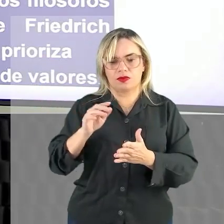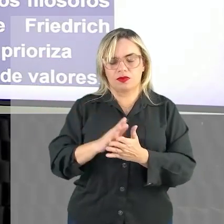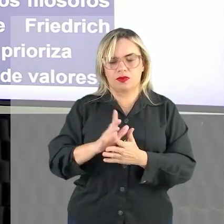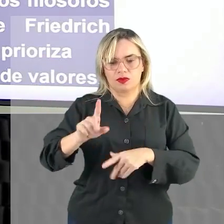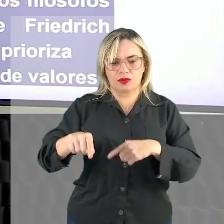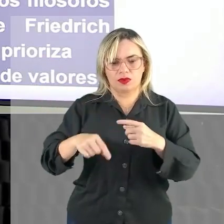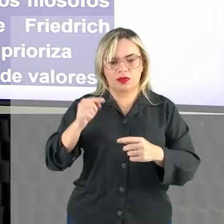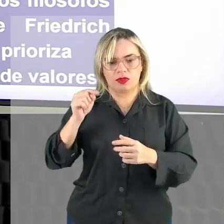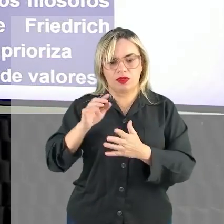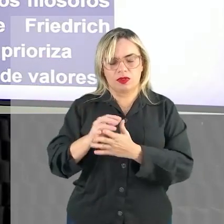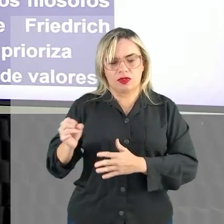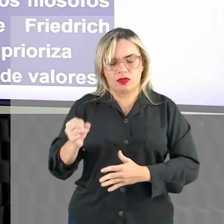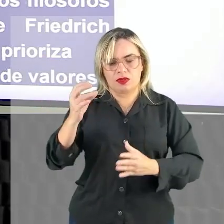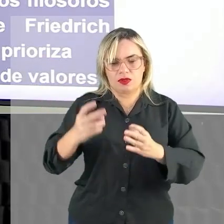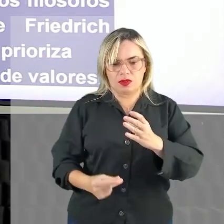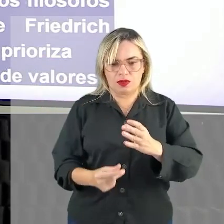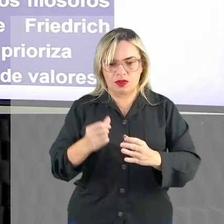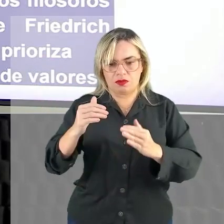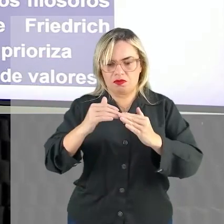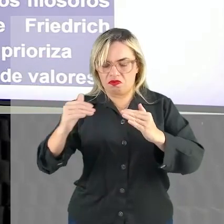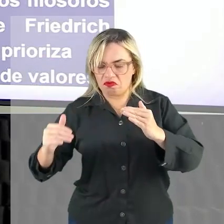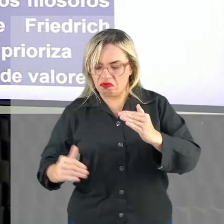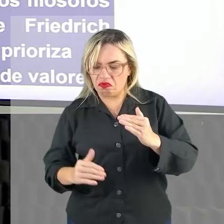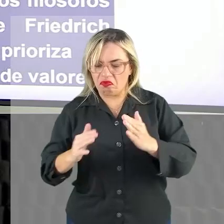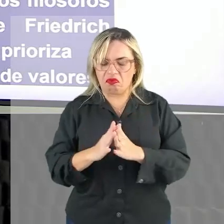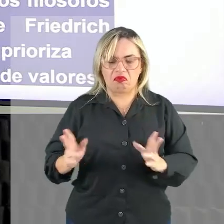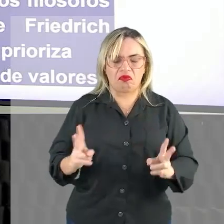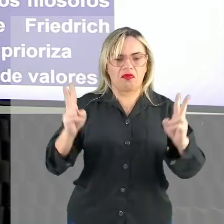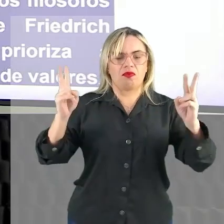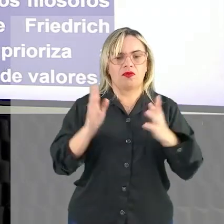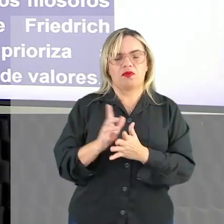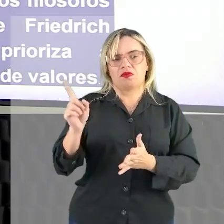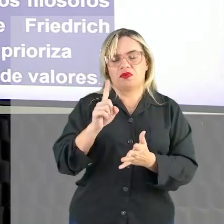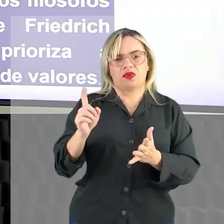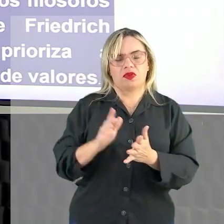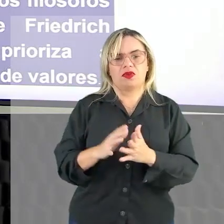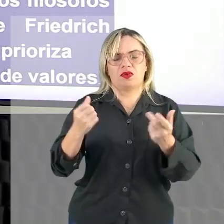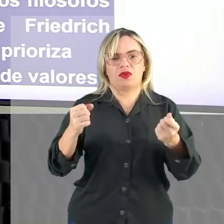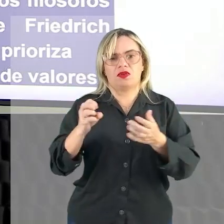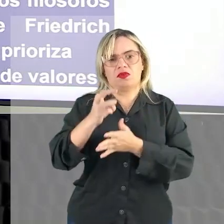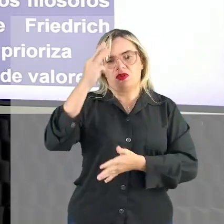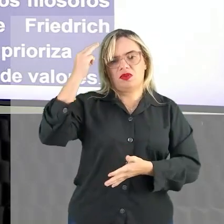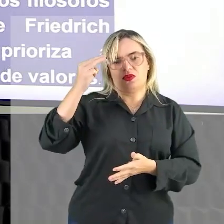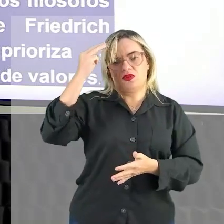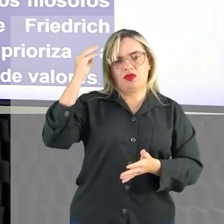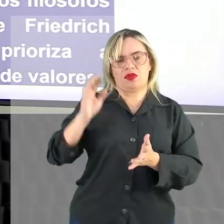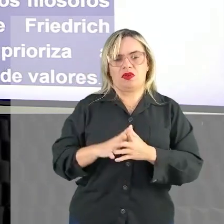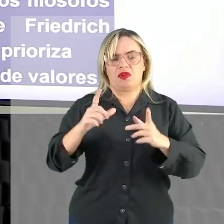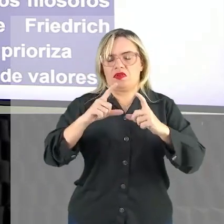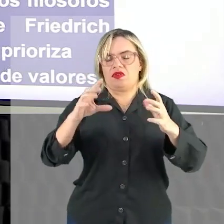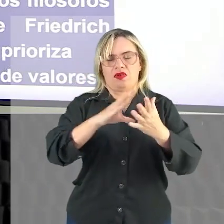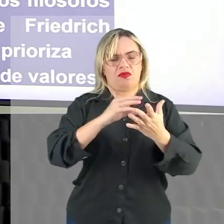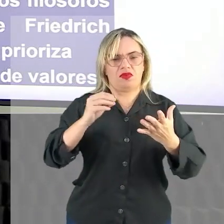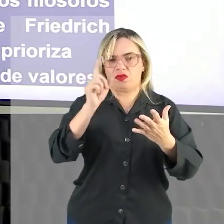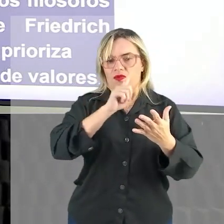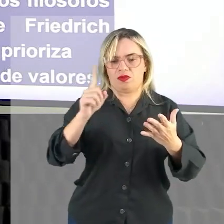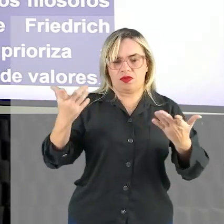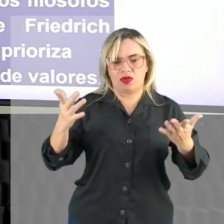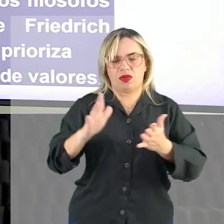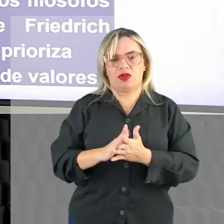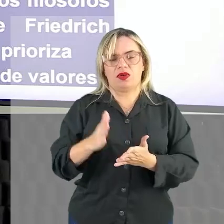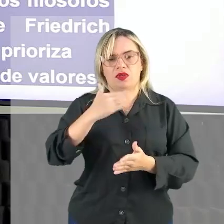a lucratividade em detrimento de valores. Eu não precisei decorar a frase do jeitinho que ela era. Bastou eu entender